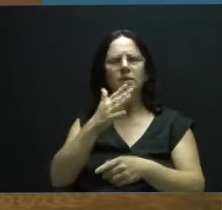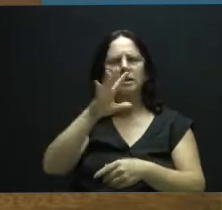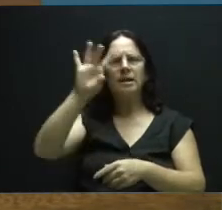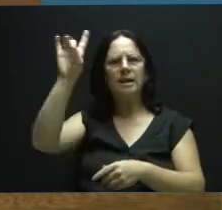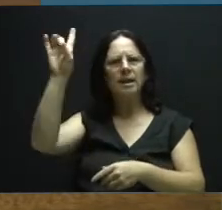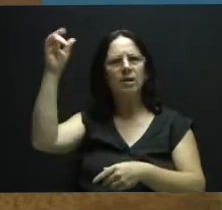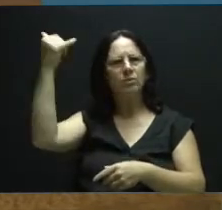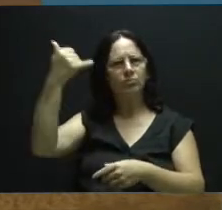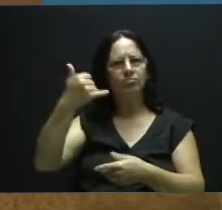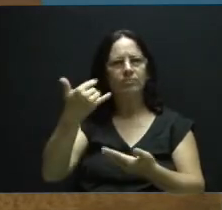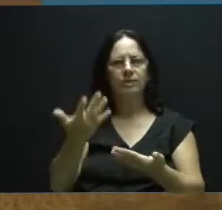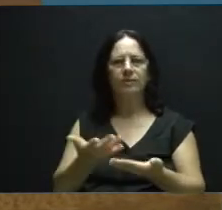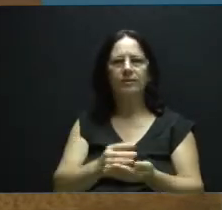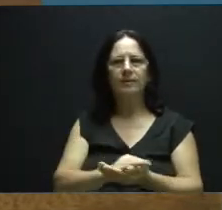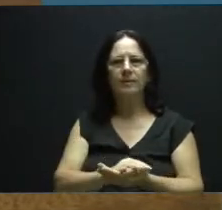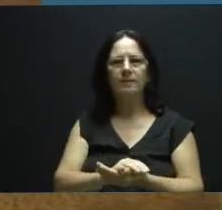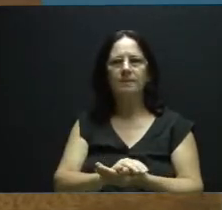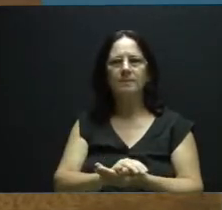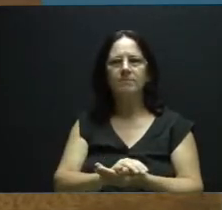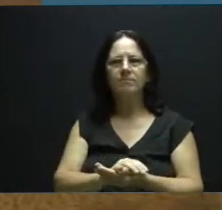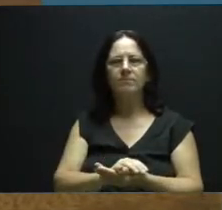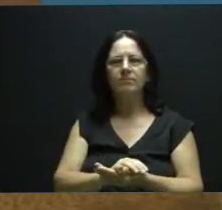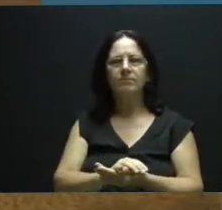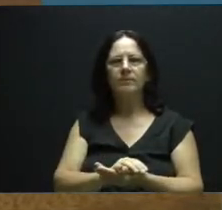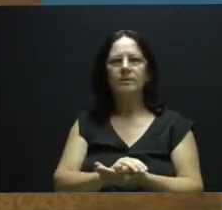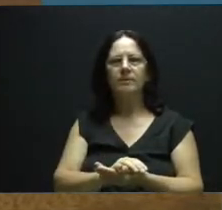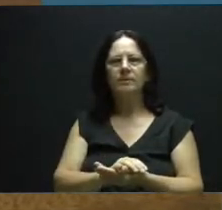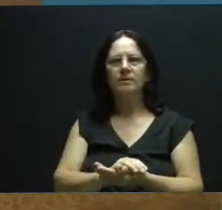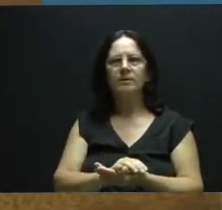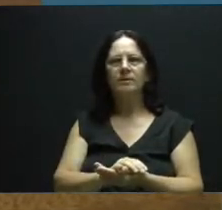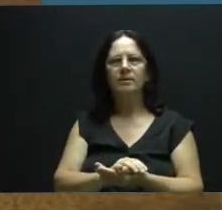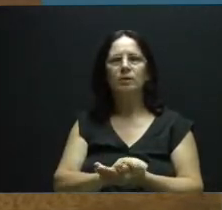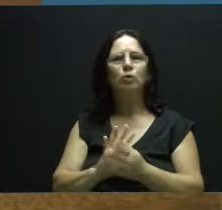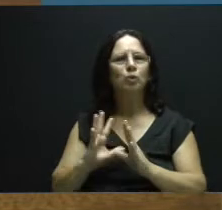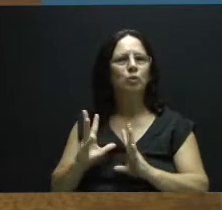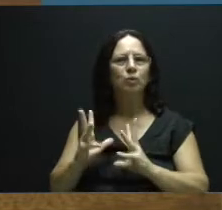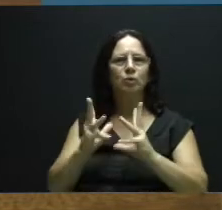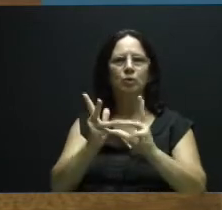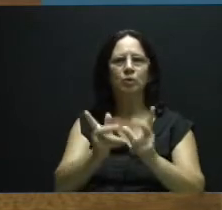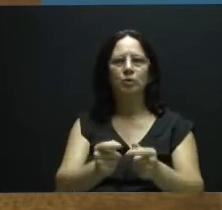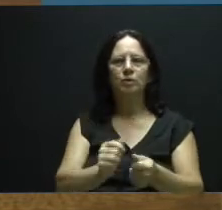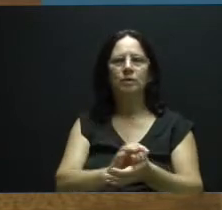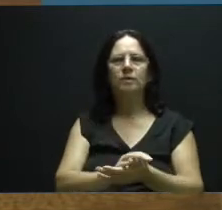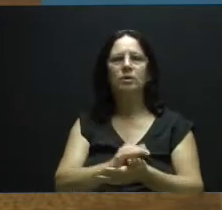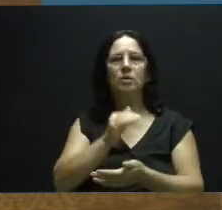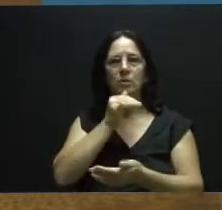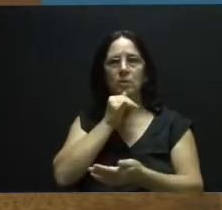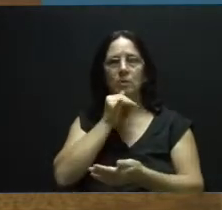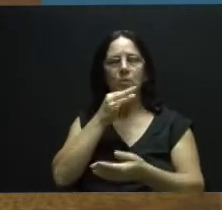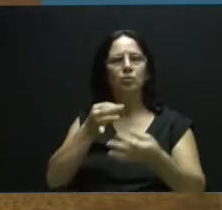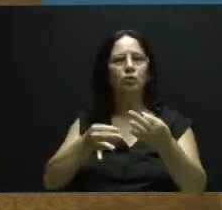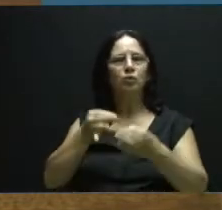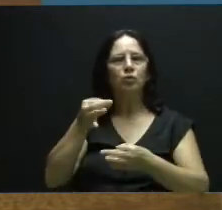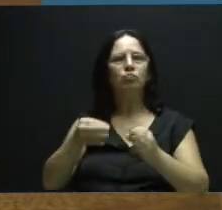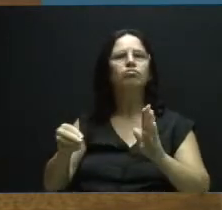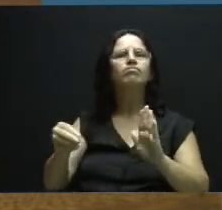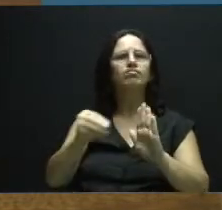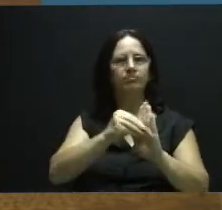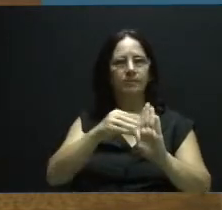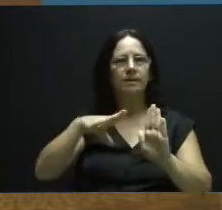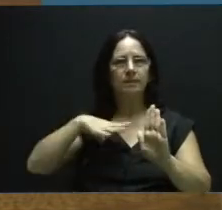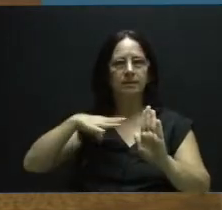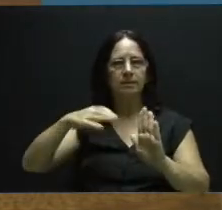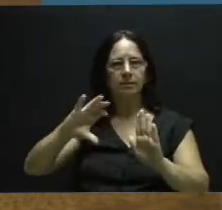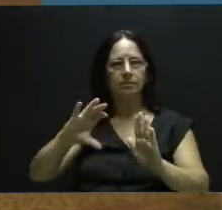assim permite e quer para aquele paciente daquela família e tudo isso busque o modelo jurídico está aplicando o nosso município